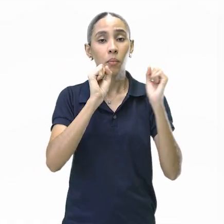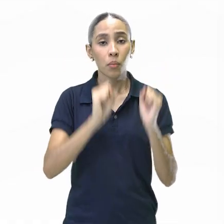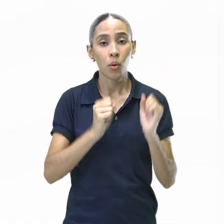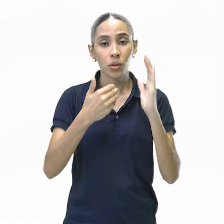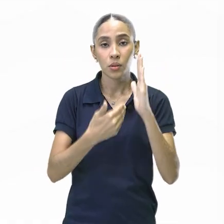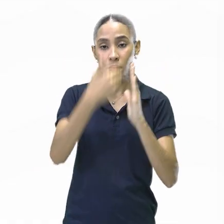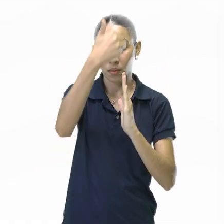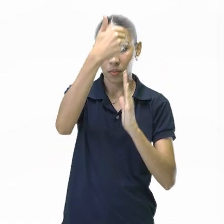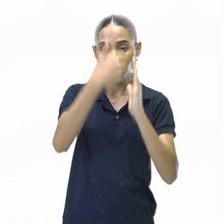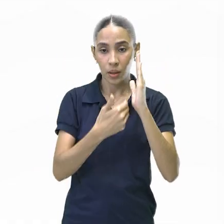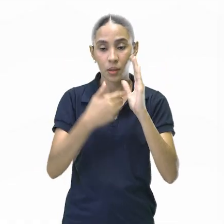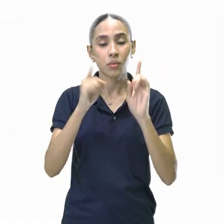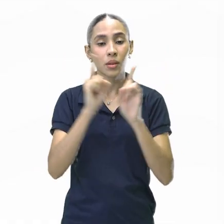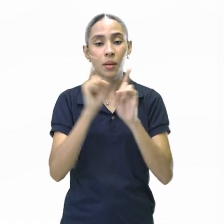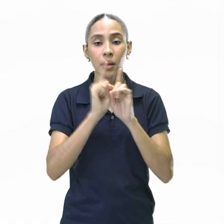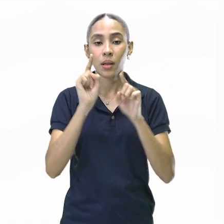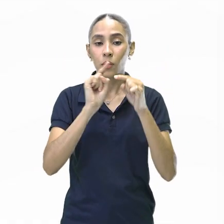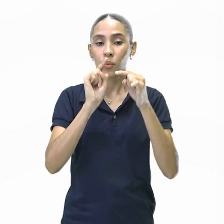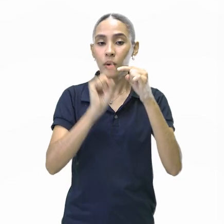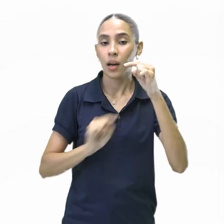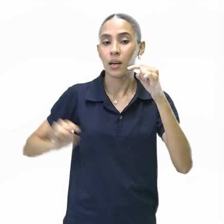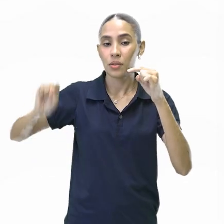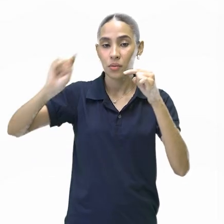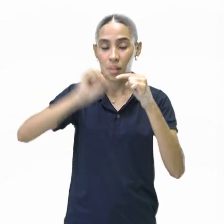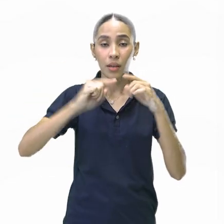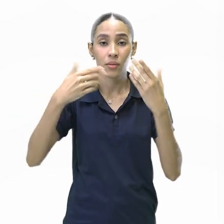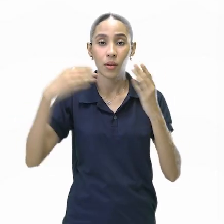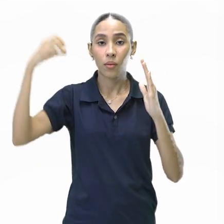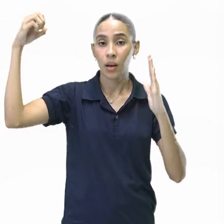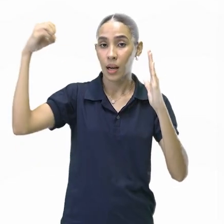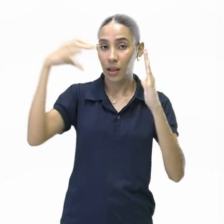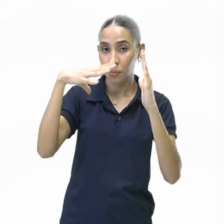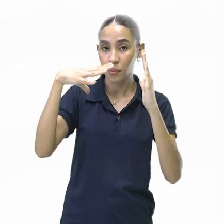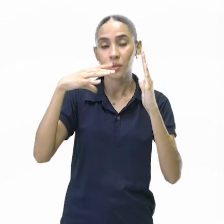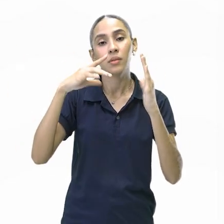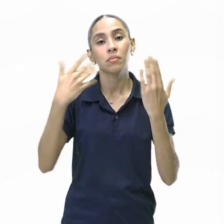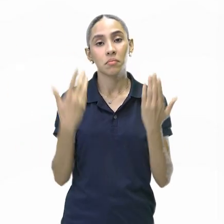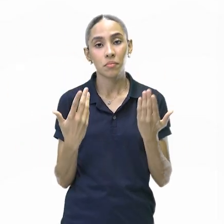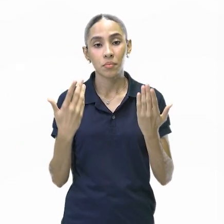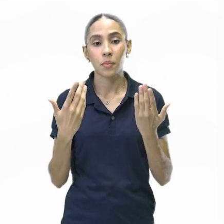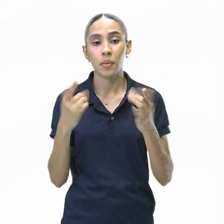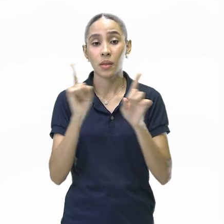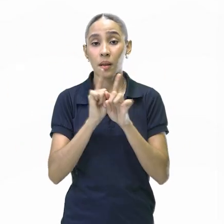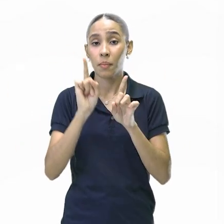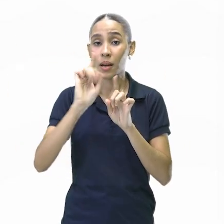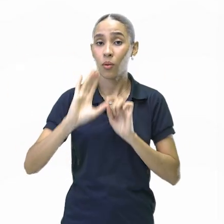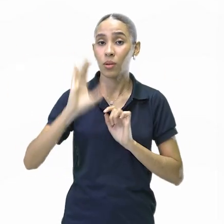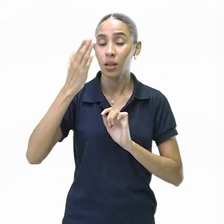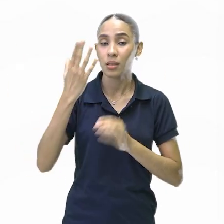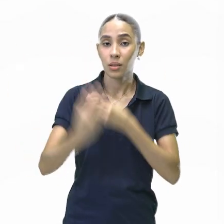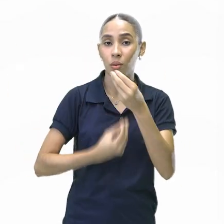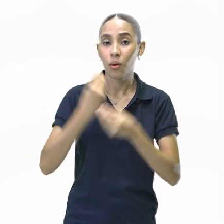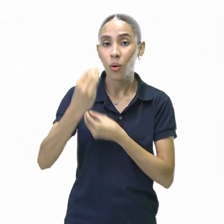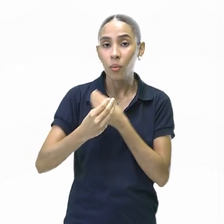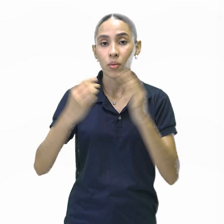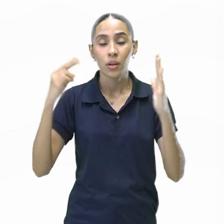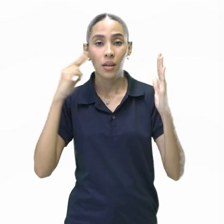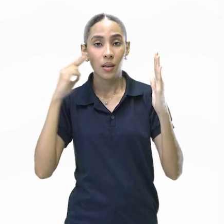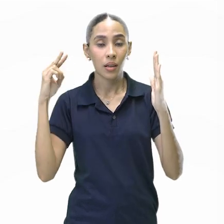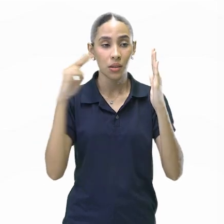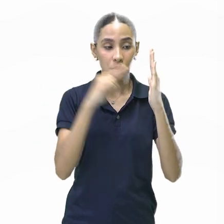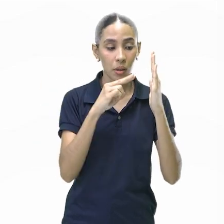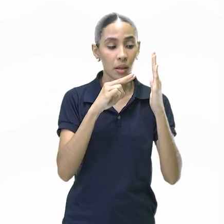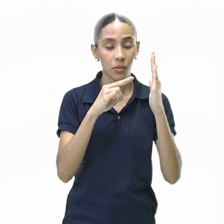os esféricos. A reflexão da luz, ela acontece nos espelhos e acontece